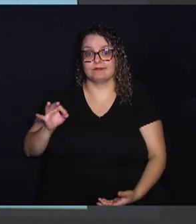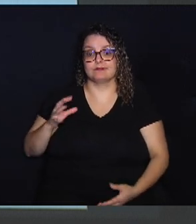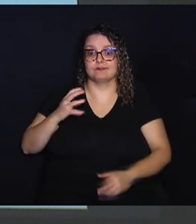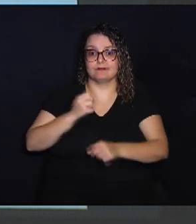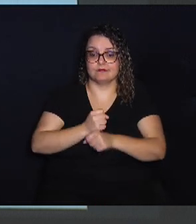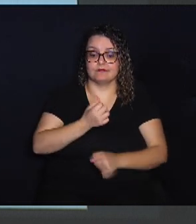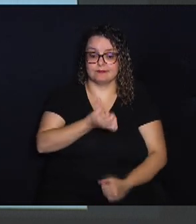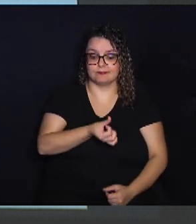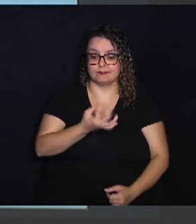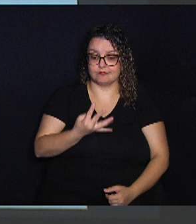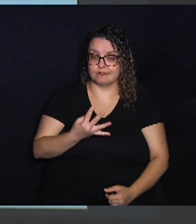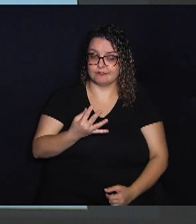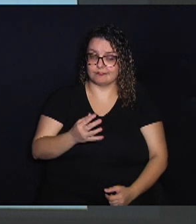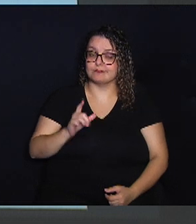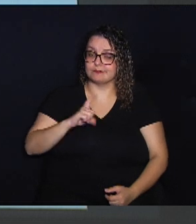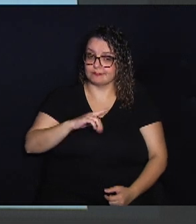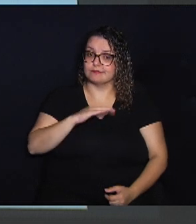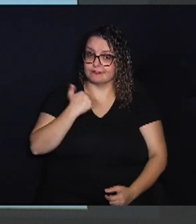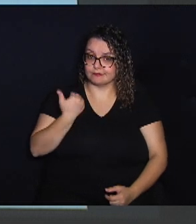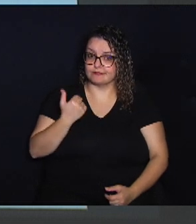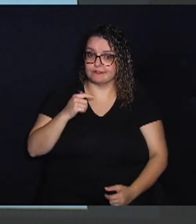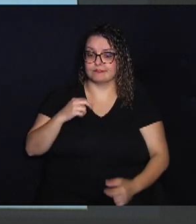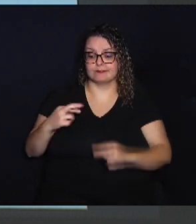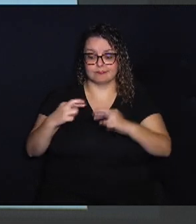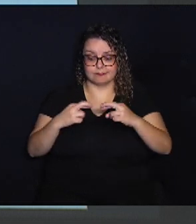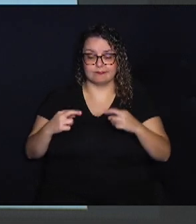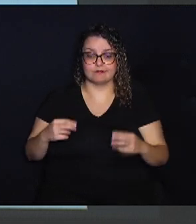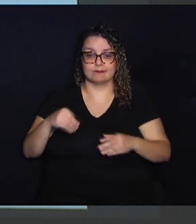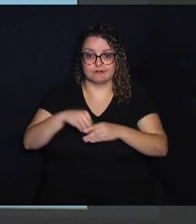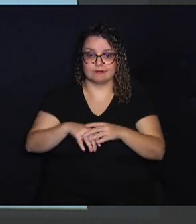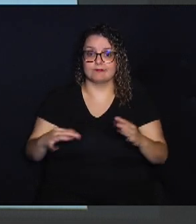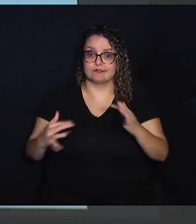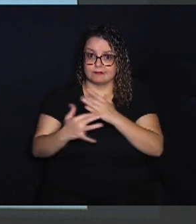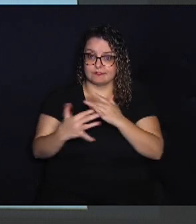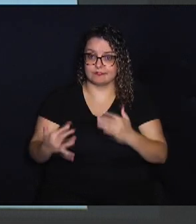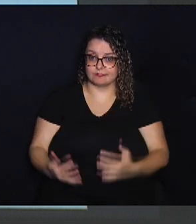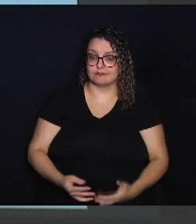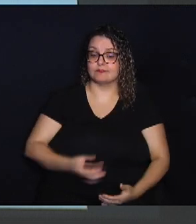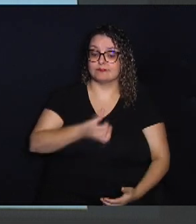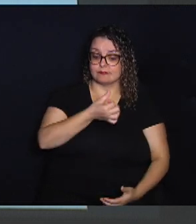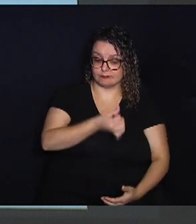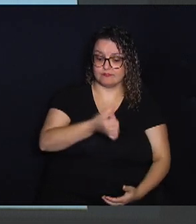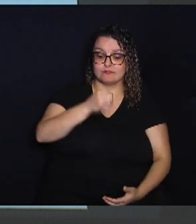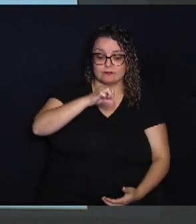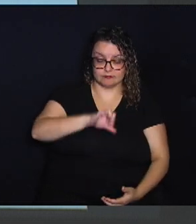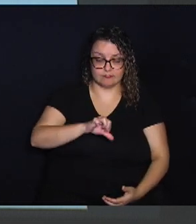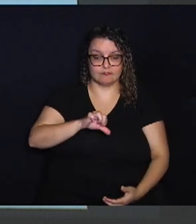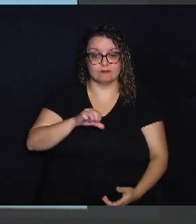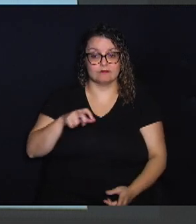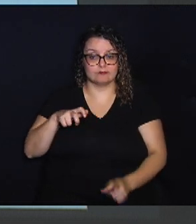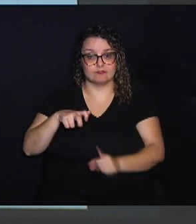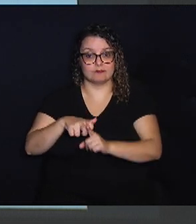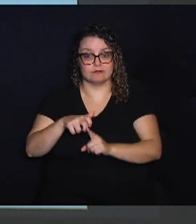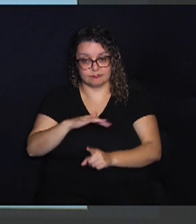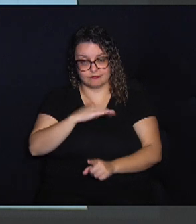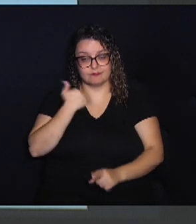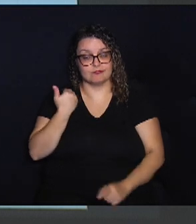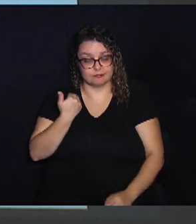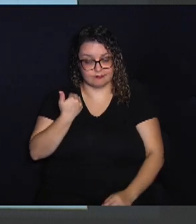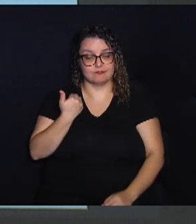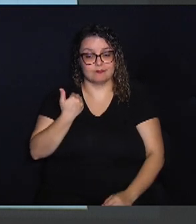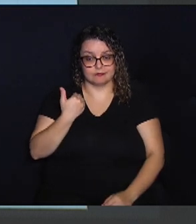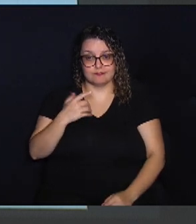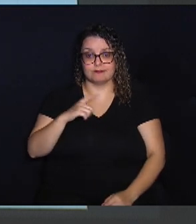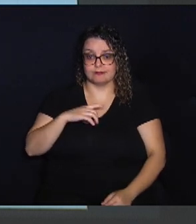64 casos fatais analisados em vias urbanas. Já entre os 69 sinistros fatais ocorridos